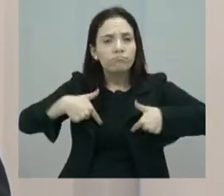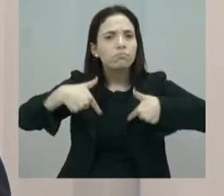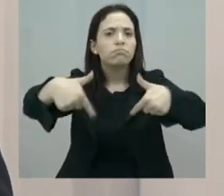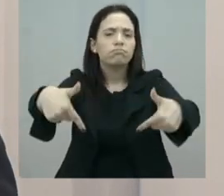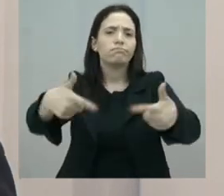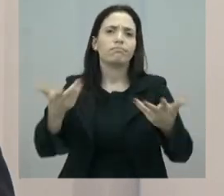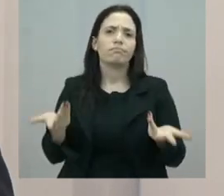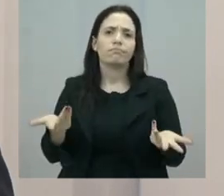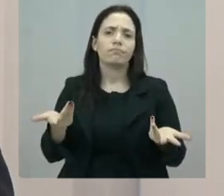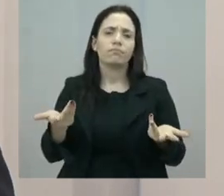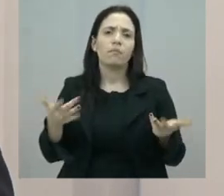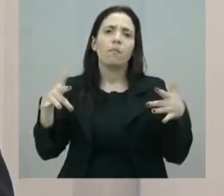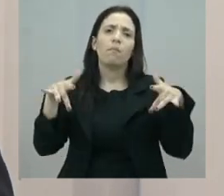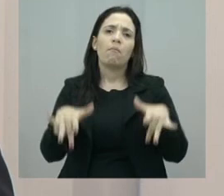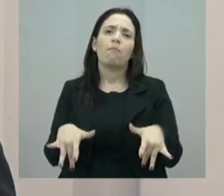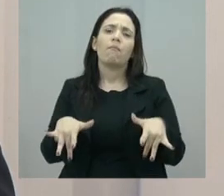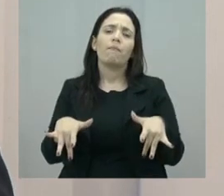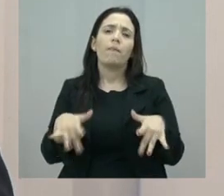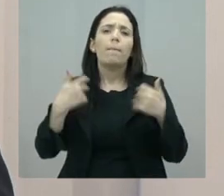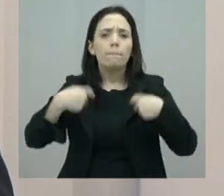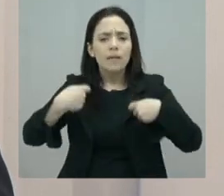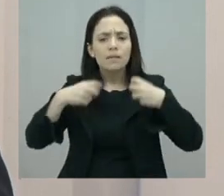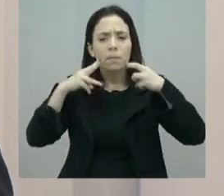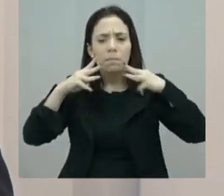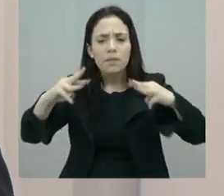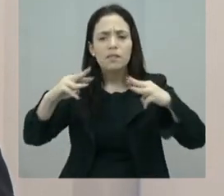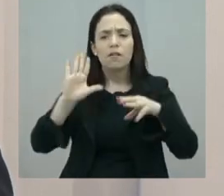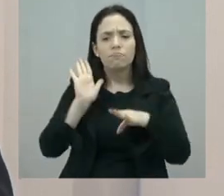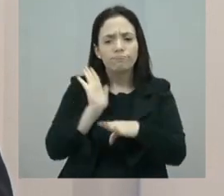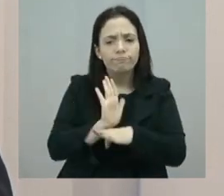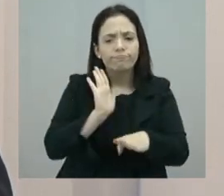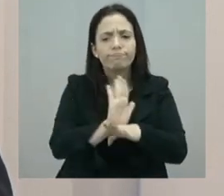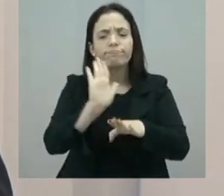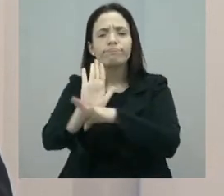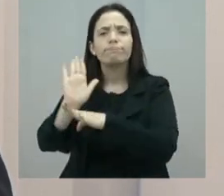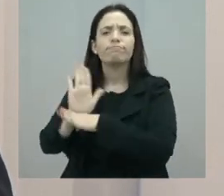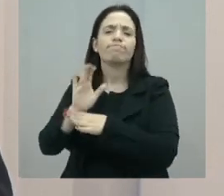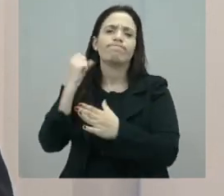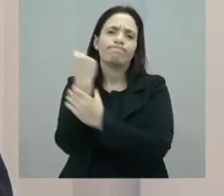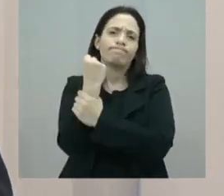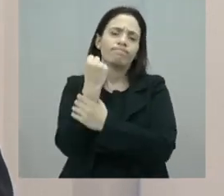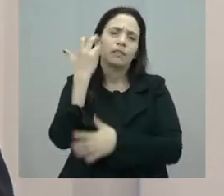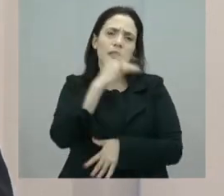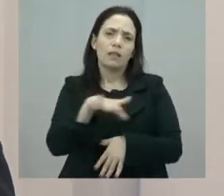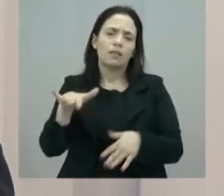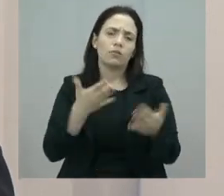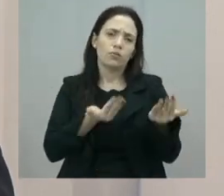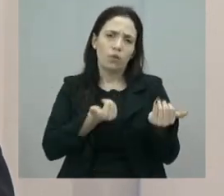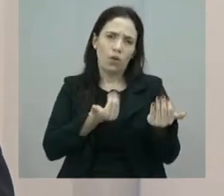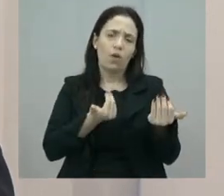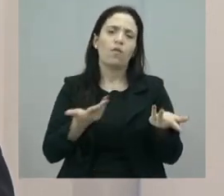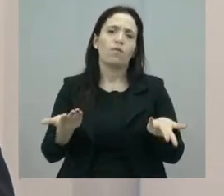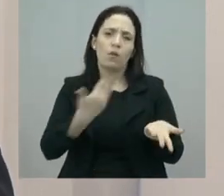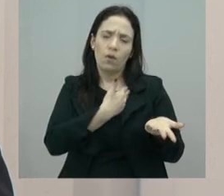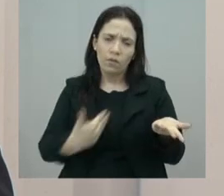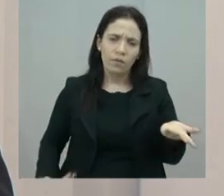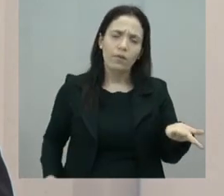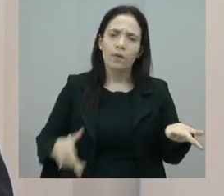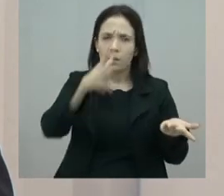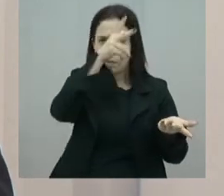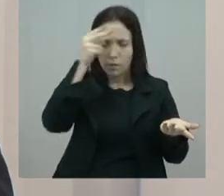não cumprimento da sua missão de protetor prioritário da infância e juventude